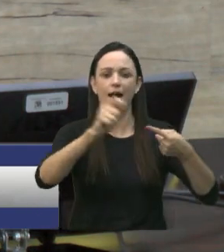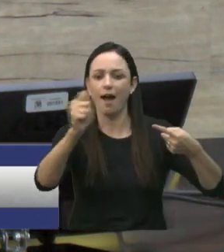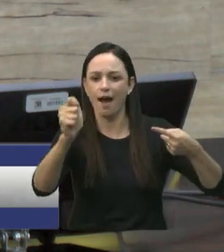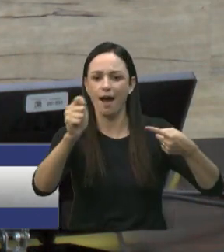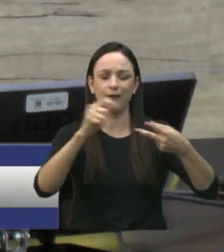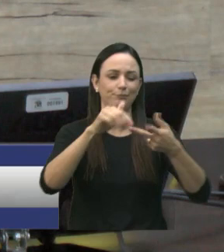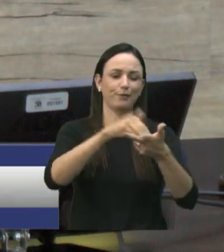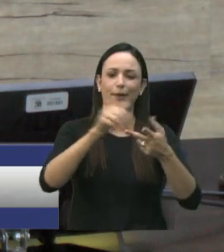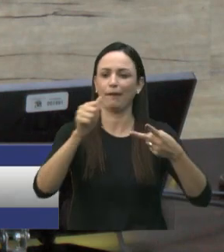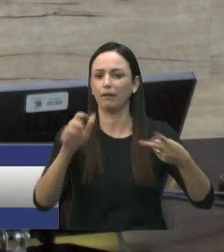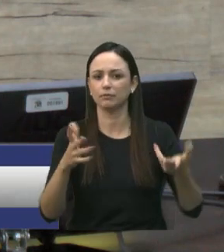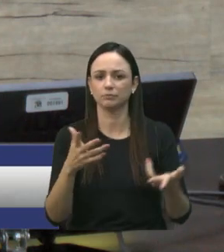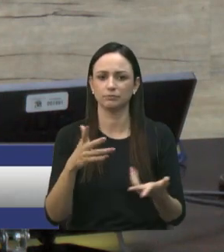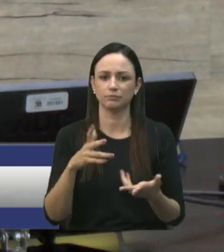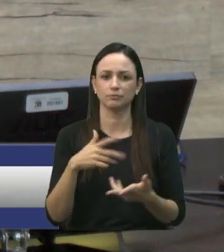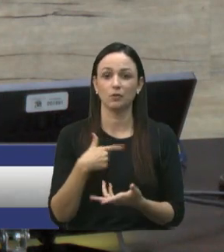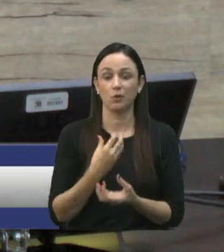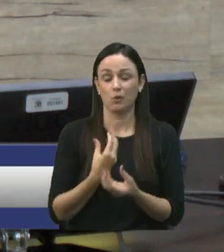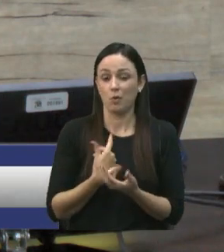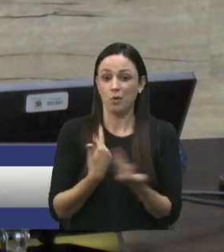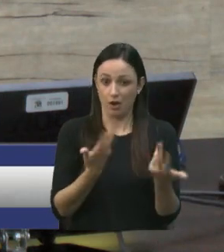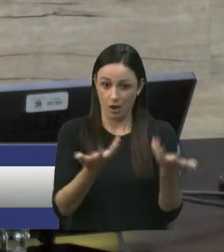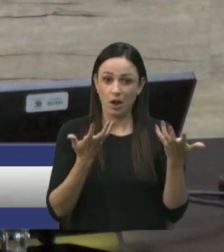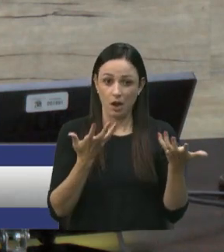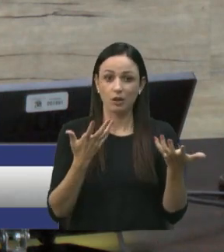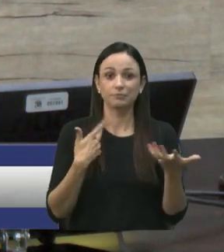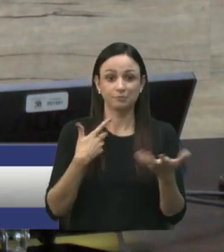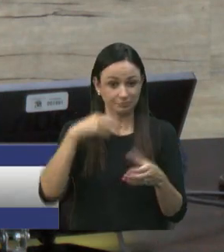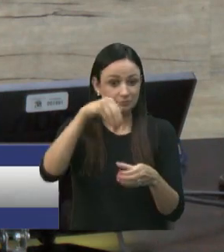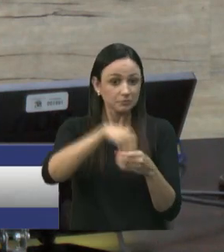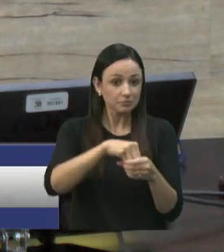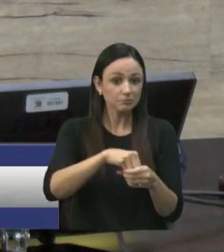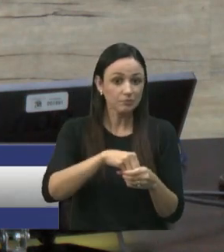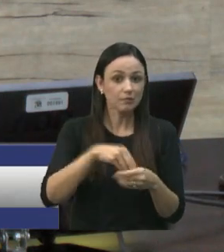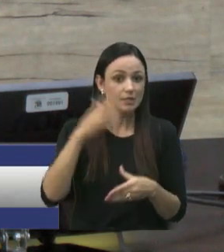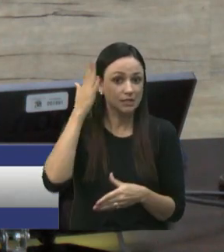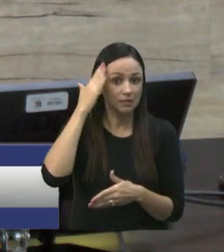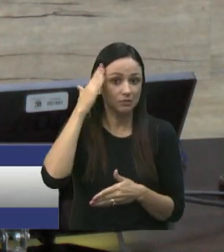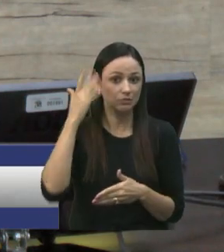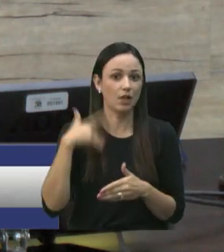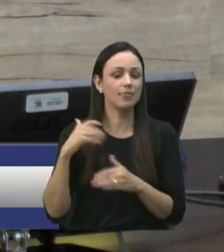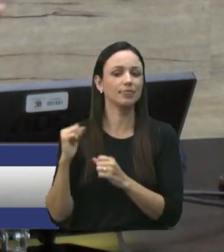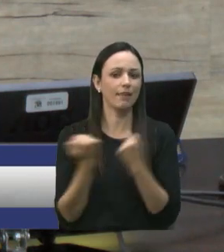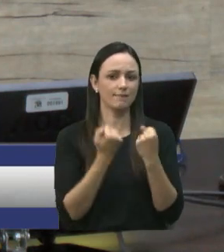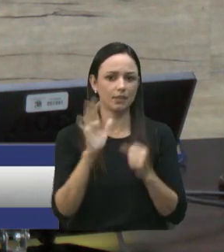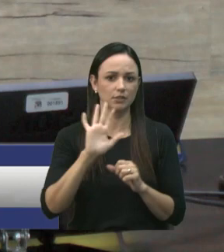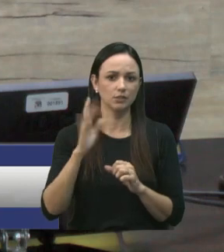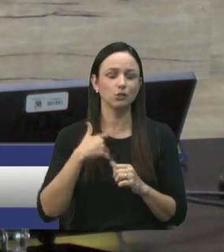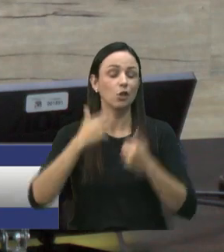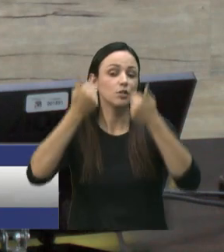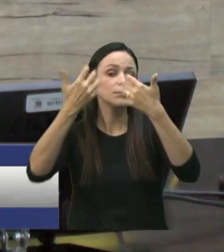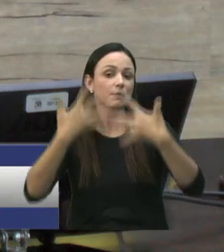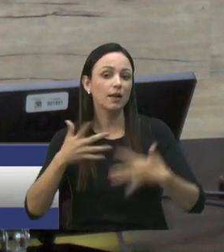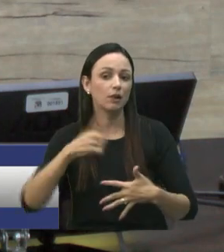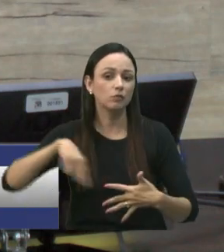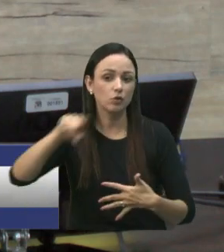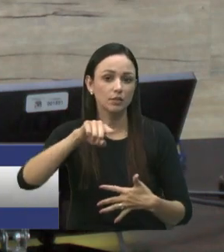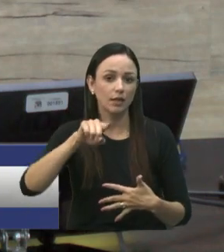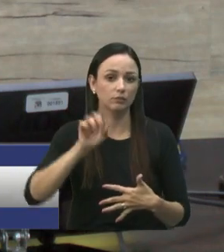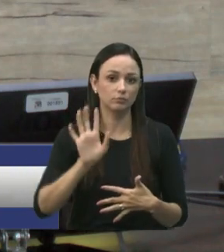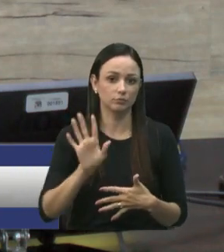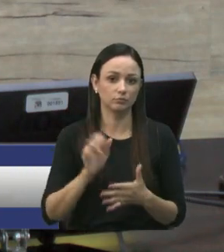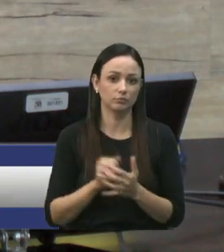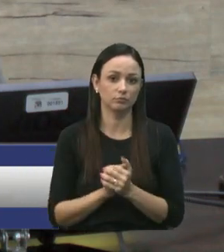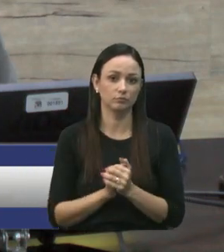da Secretaria Eu, tão quanto vocês, queria estar envolvido nisso. Eu não estou me defendendo, eu estou só colocando para vocês em relação a isso. Eu